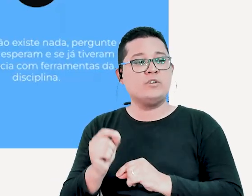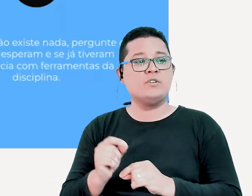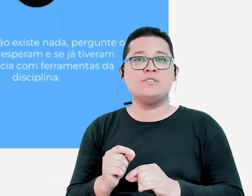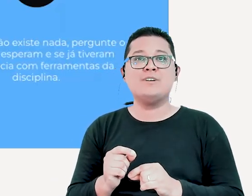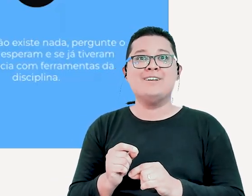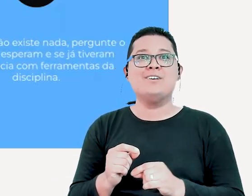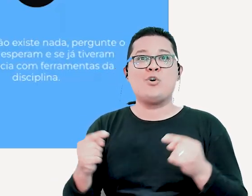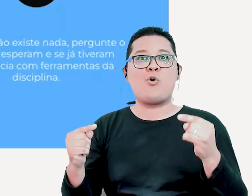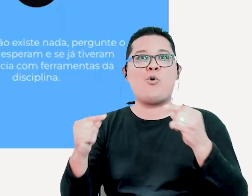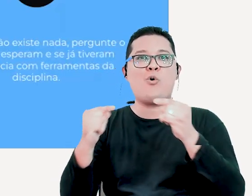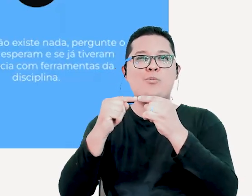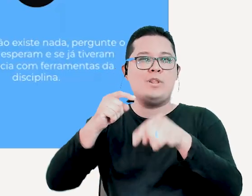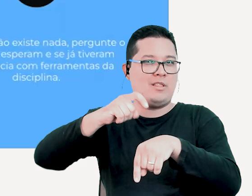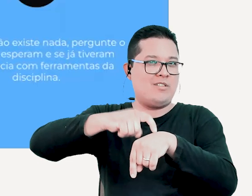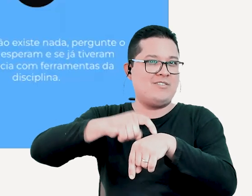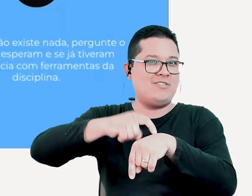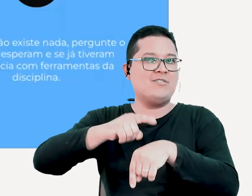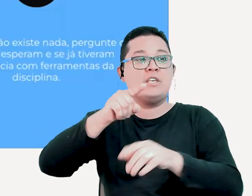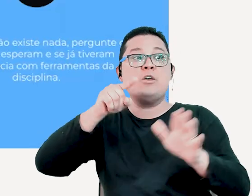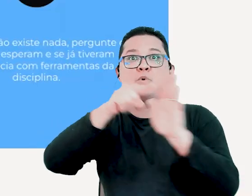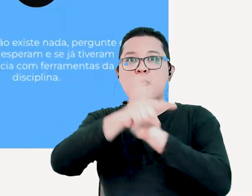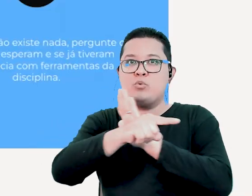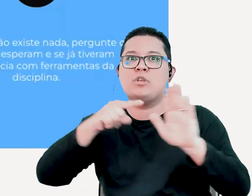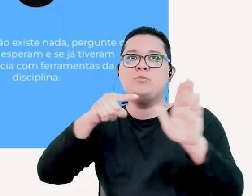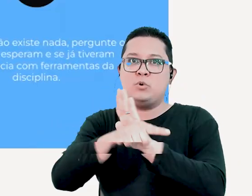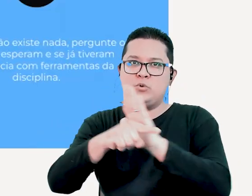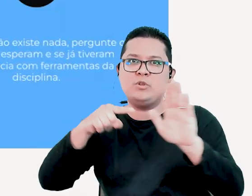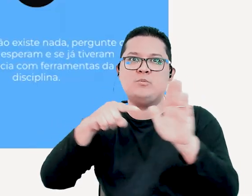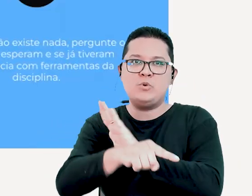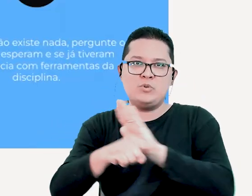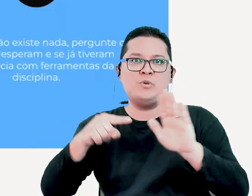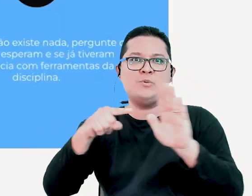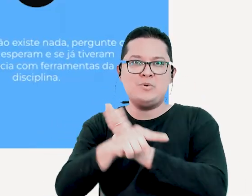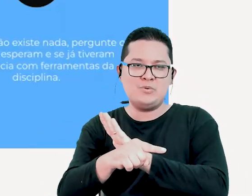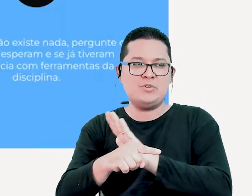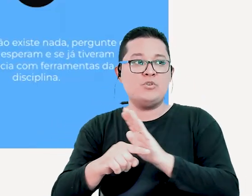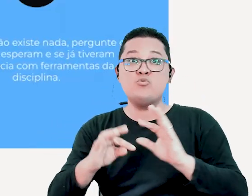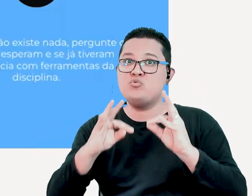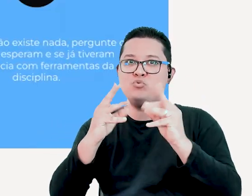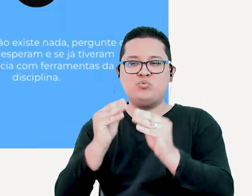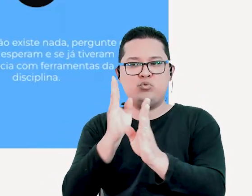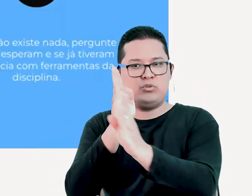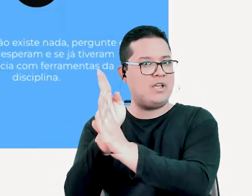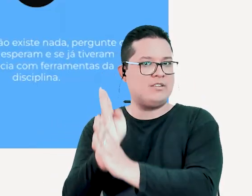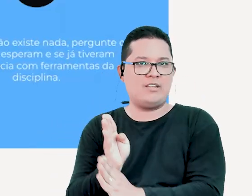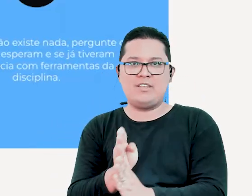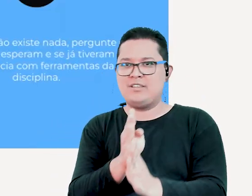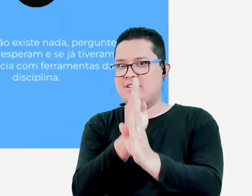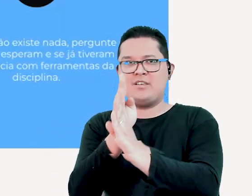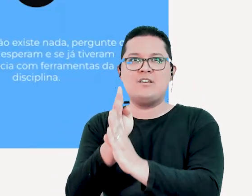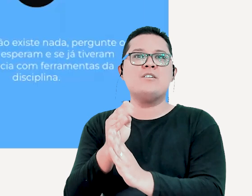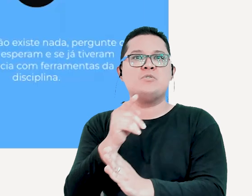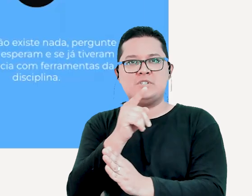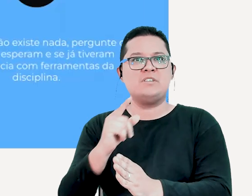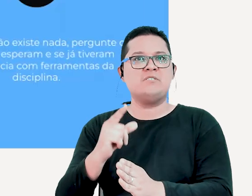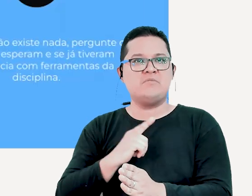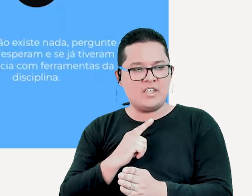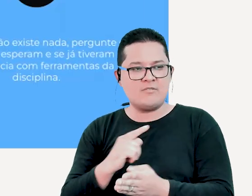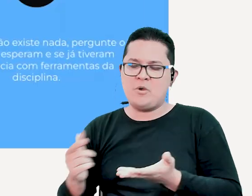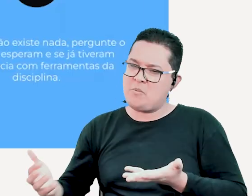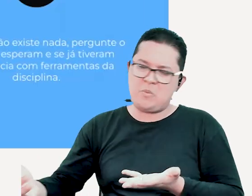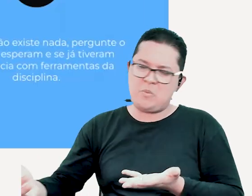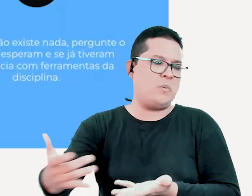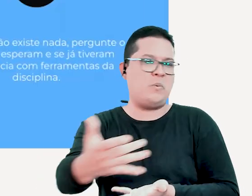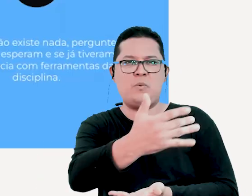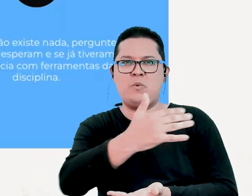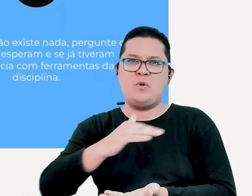esses dados para ficar uma pesquisa bem parruda, para a gente ter insumos de melhorias ou até mesmo de começar